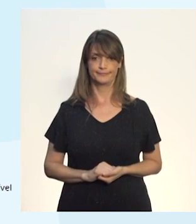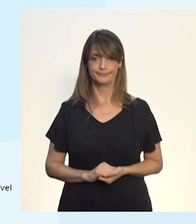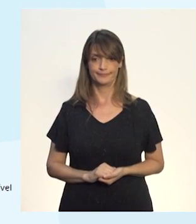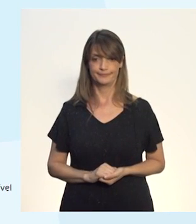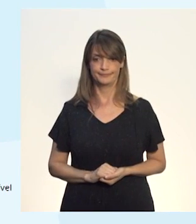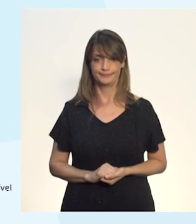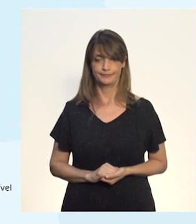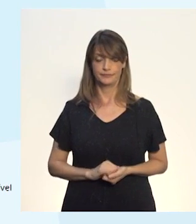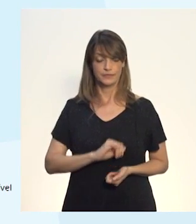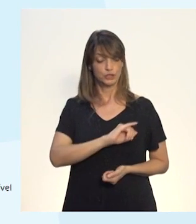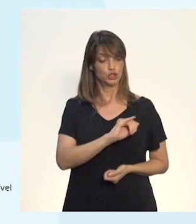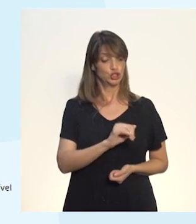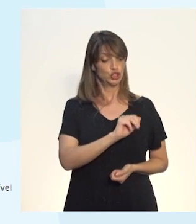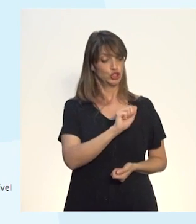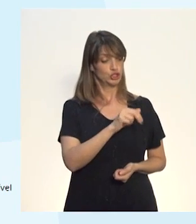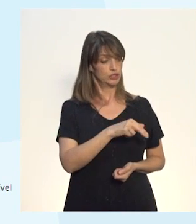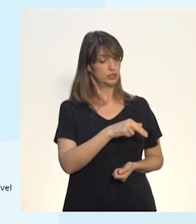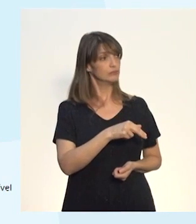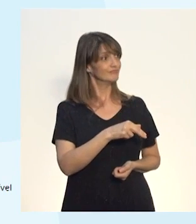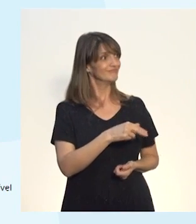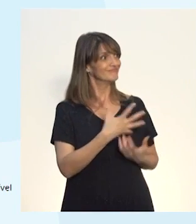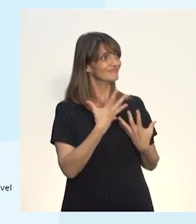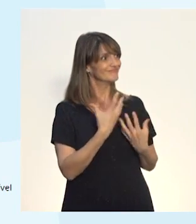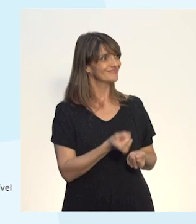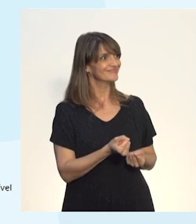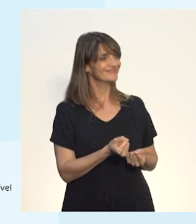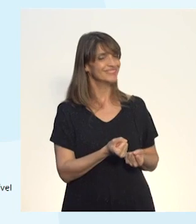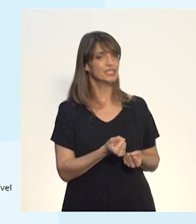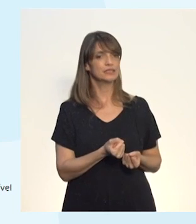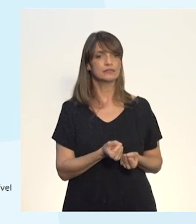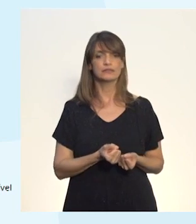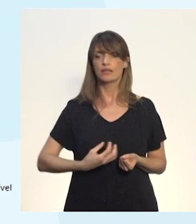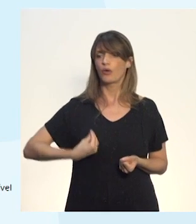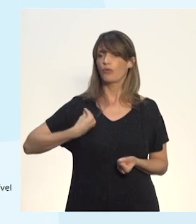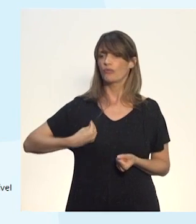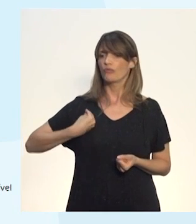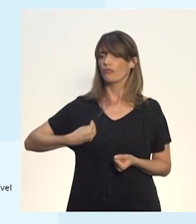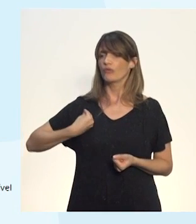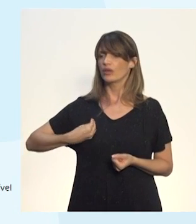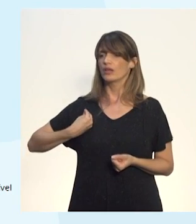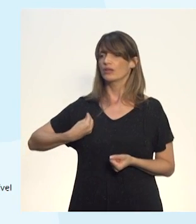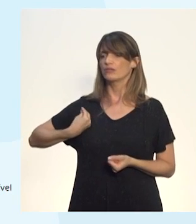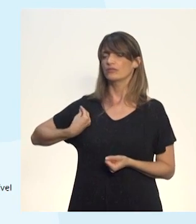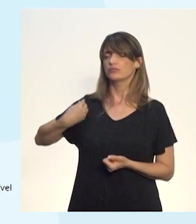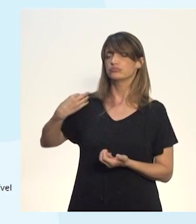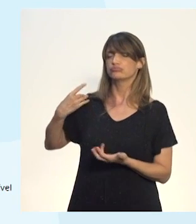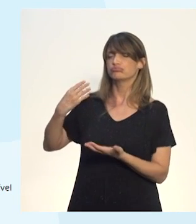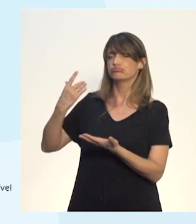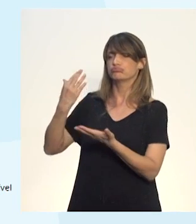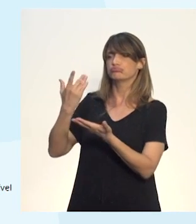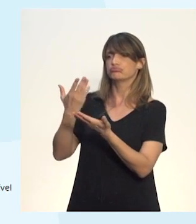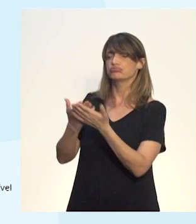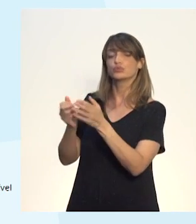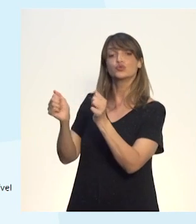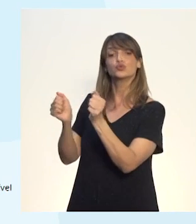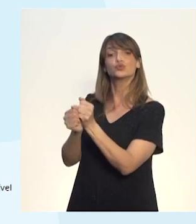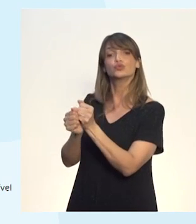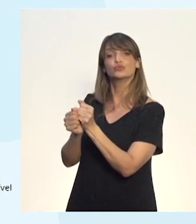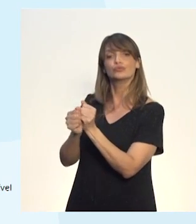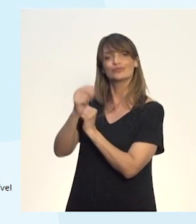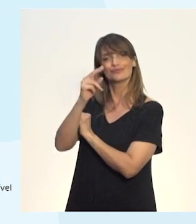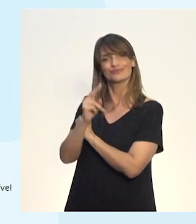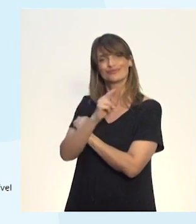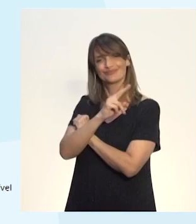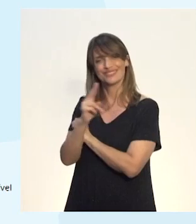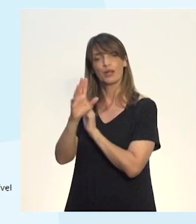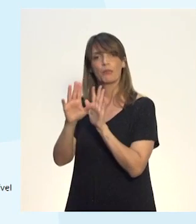E Jean Valjean aceita de bom grado e passa bastante tempo vivendo sob o teto de Miriel. Mas o fato é que aqueles anos na